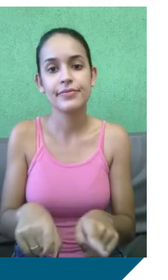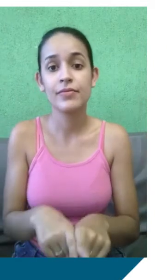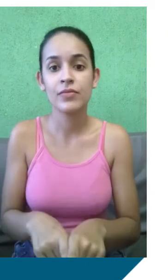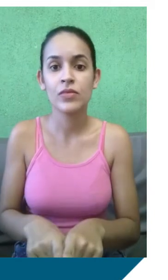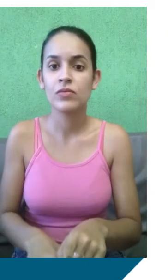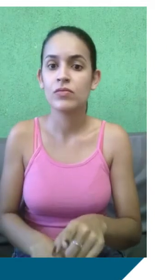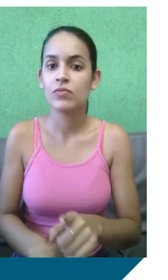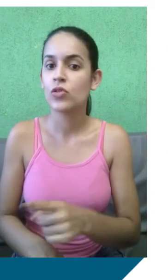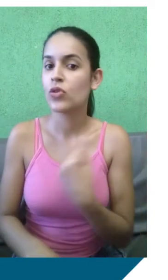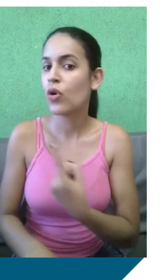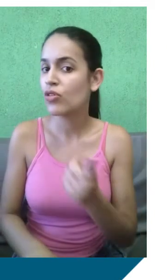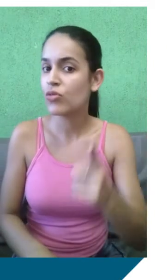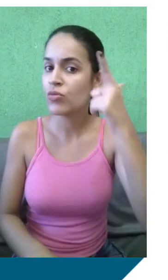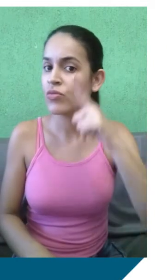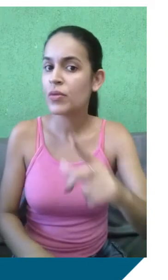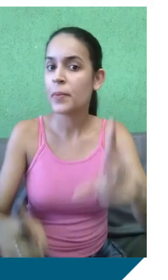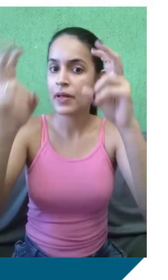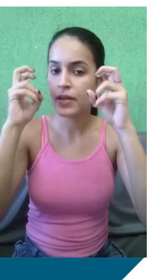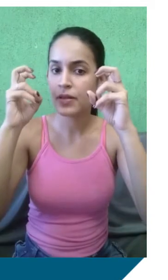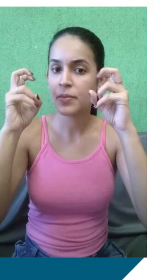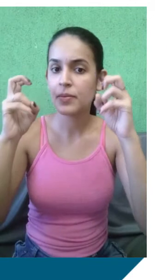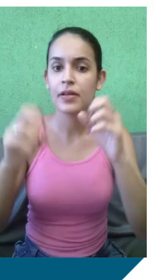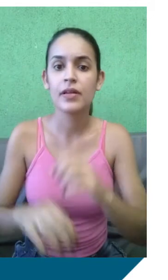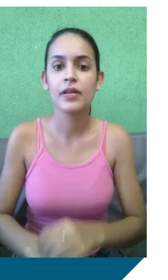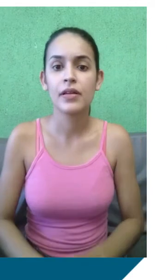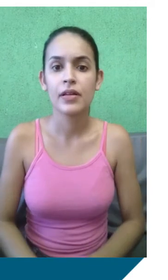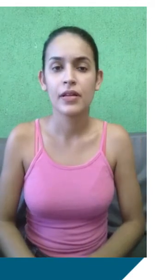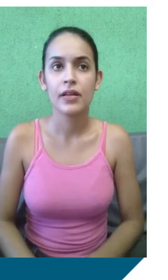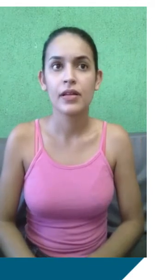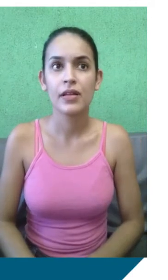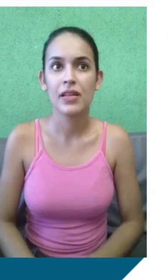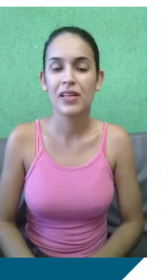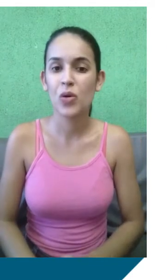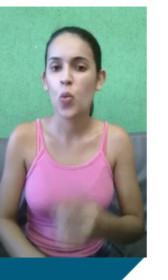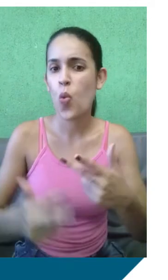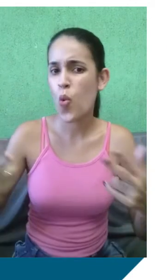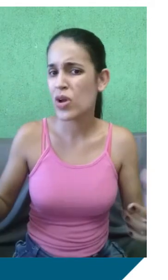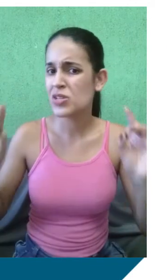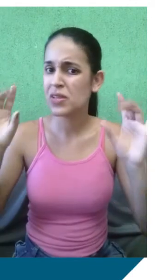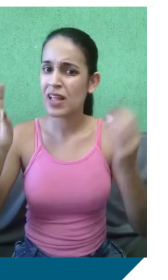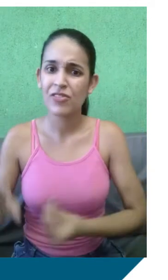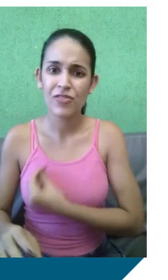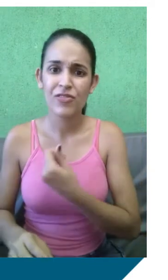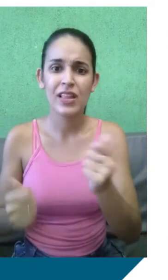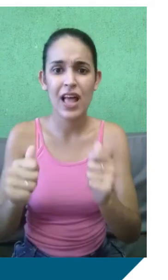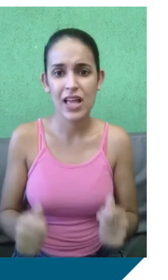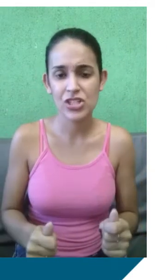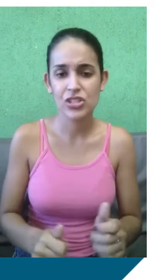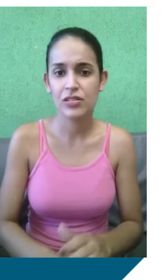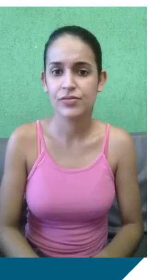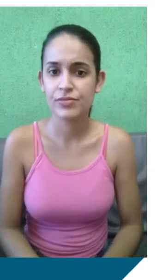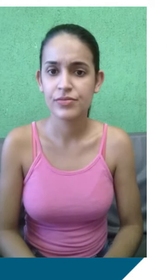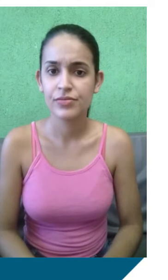incorreta, porque não é possível identificar no texto peculiaridades sobre a vida da artista, além do fato de que